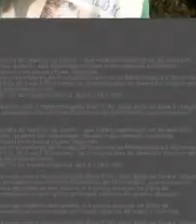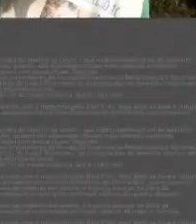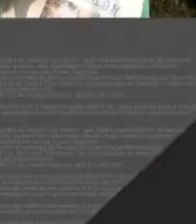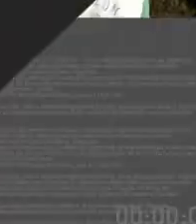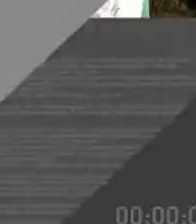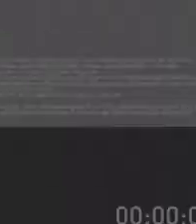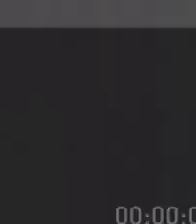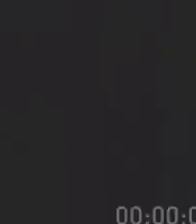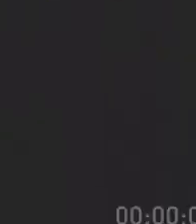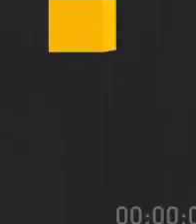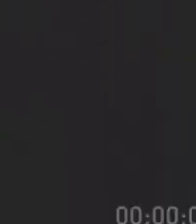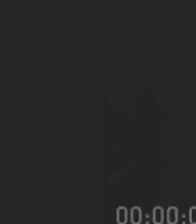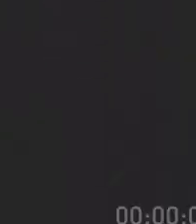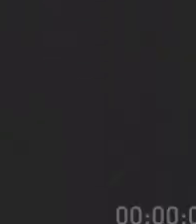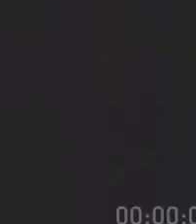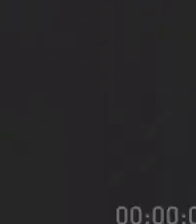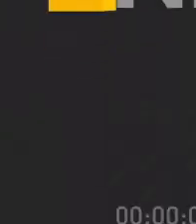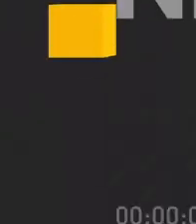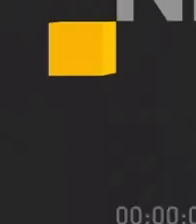ae